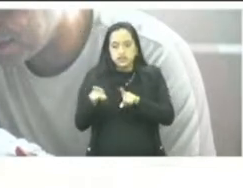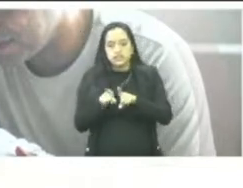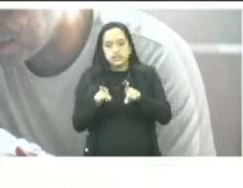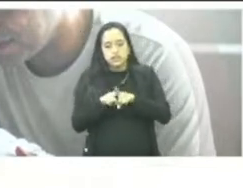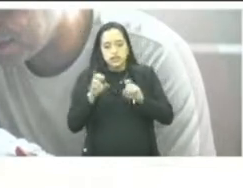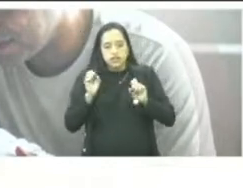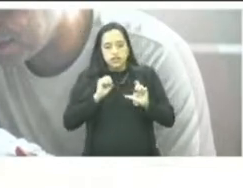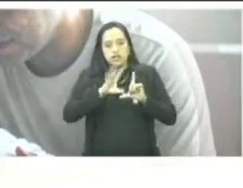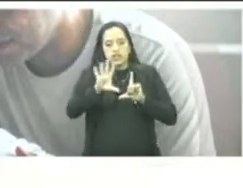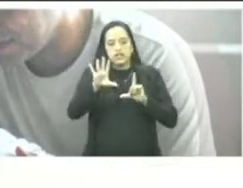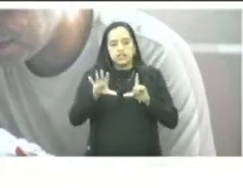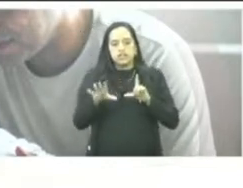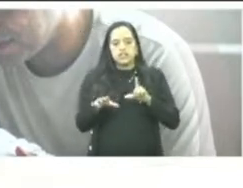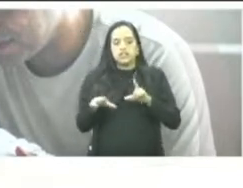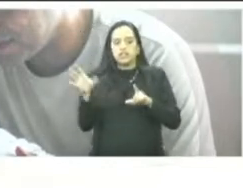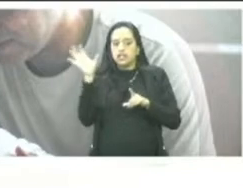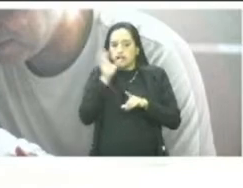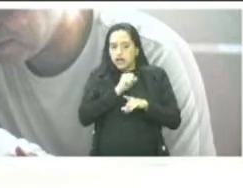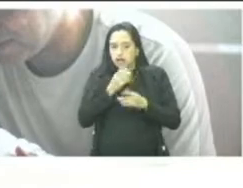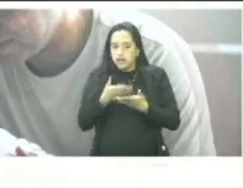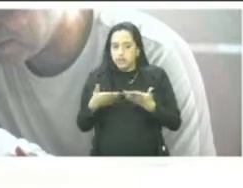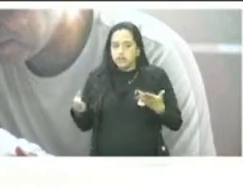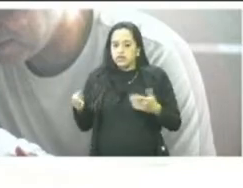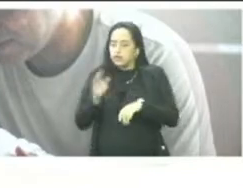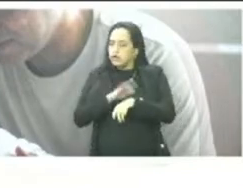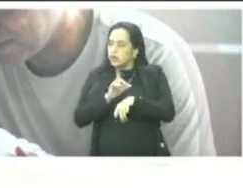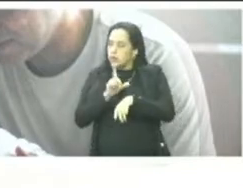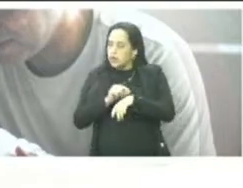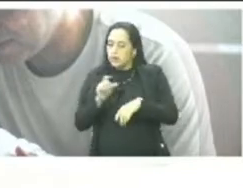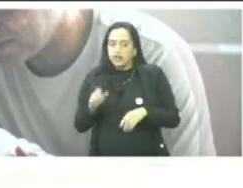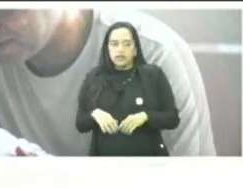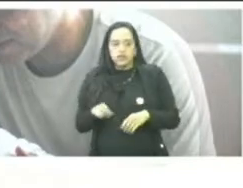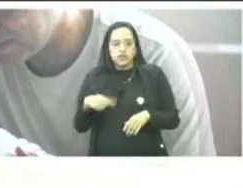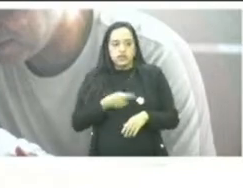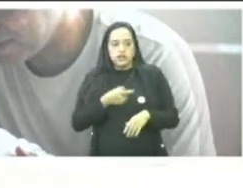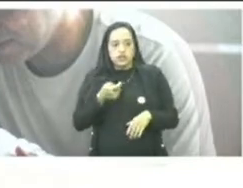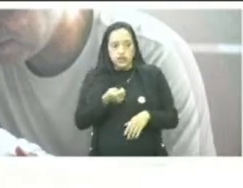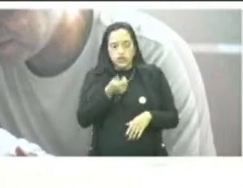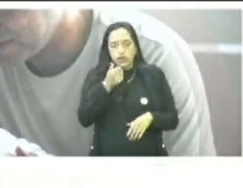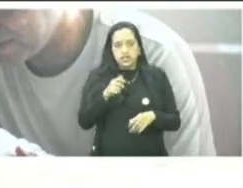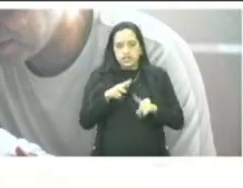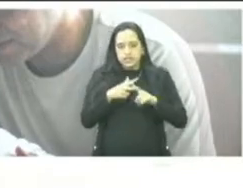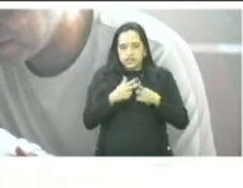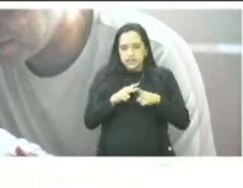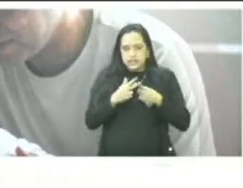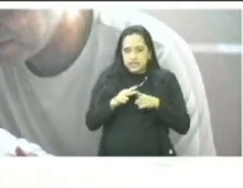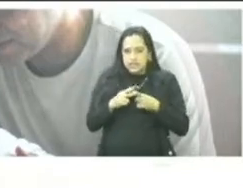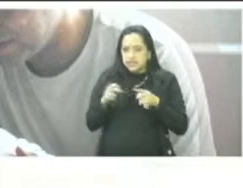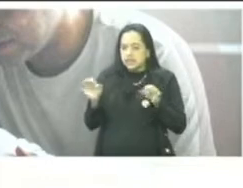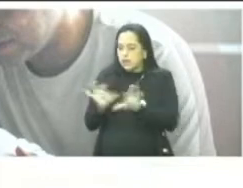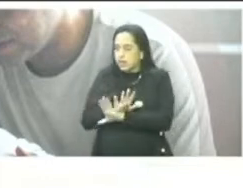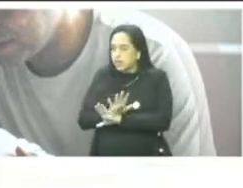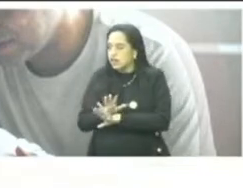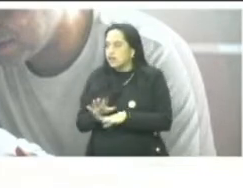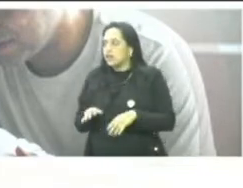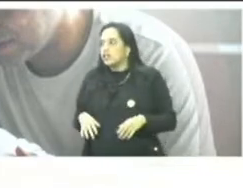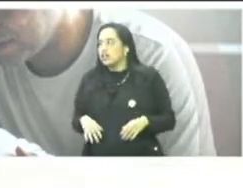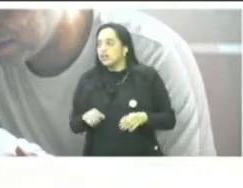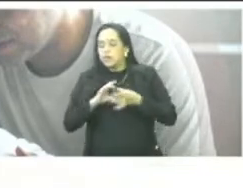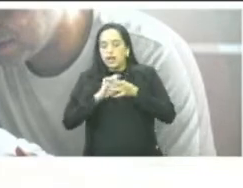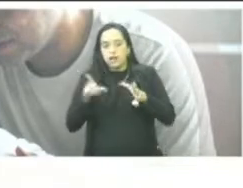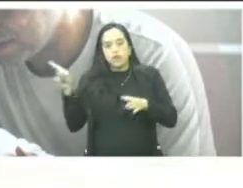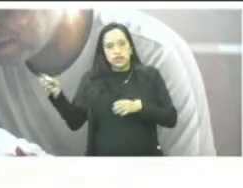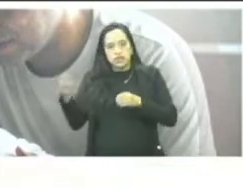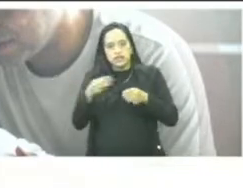lançado muito em breve, né? Então estamos em vias de estar fazendo os últimos fechamentos para liberar isso daqui na